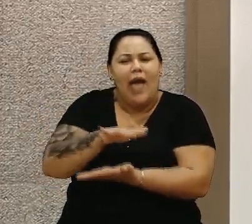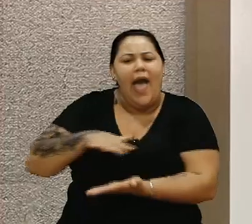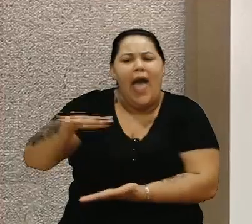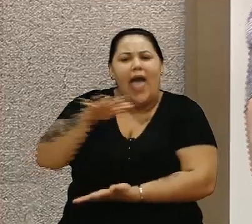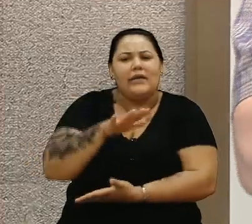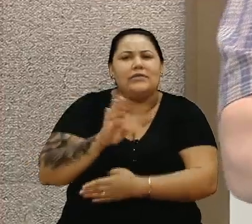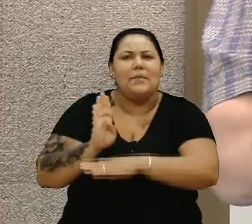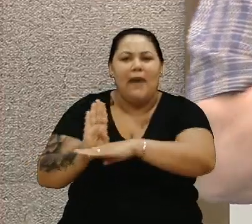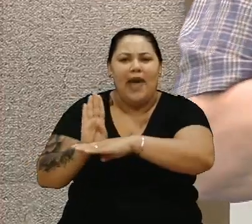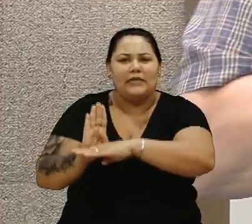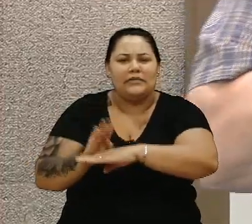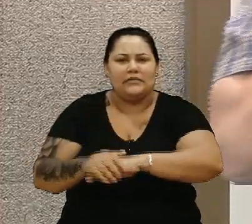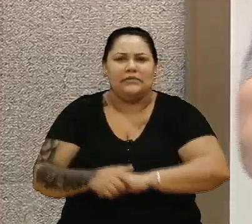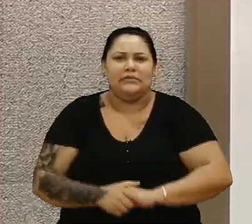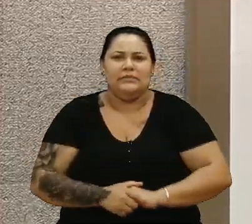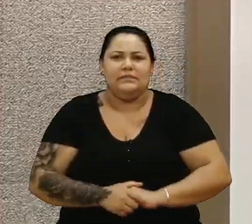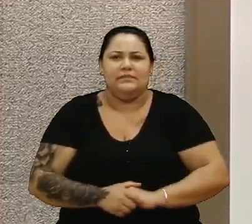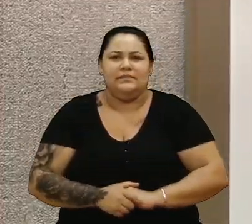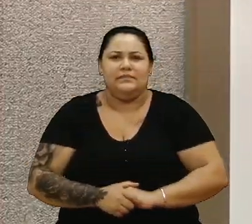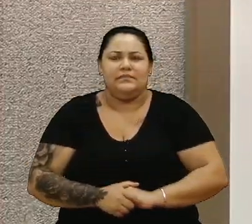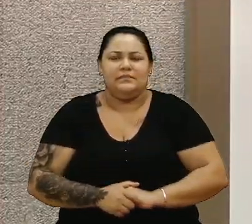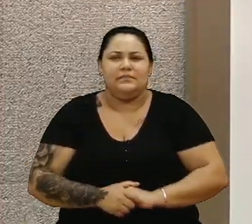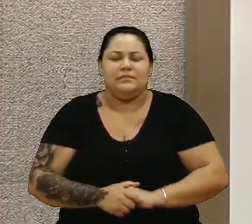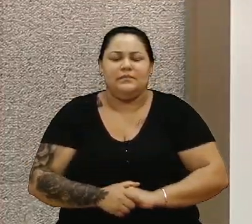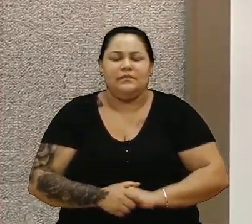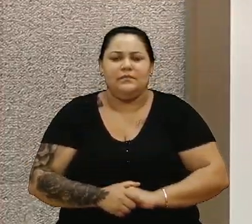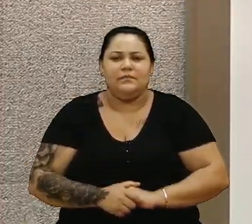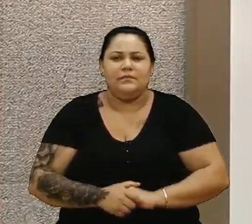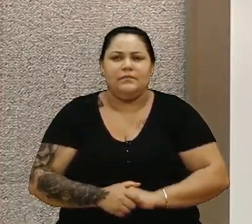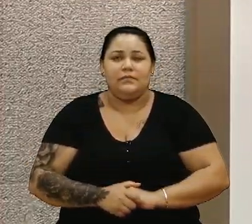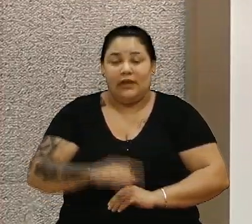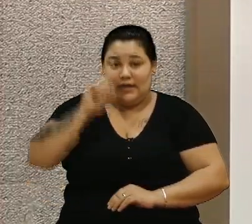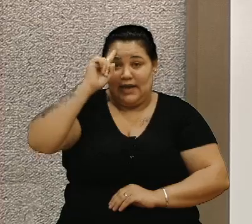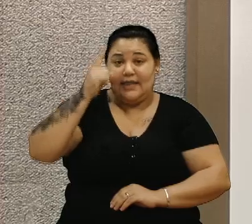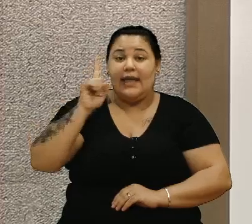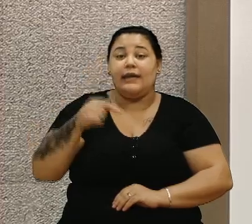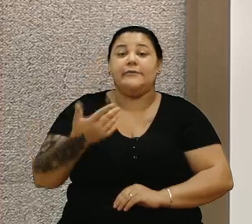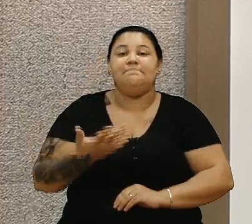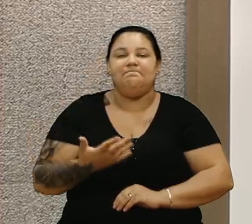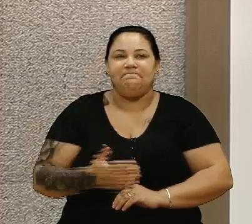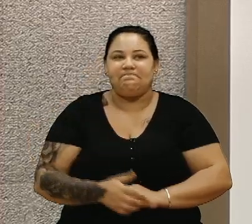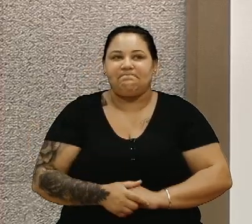vereador. Parte da área da Maesa. A ideia era